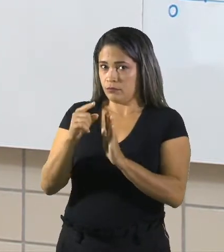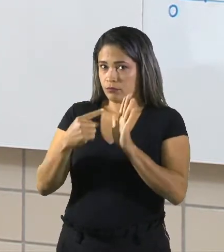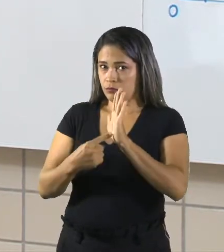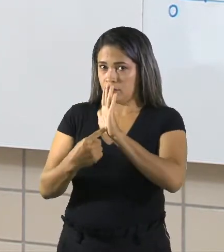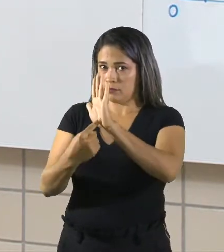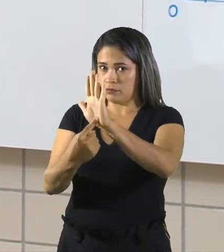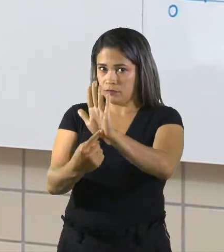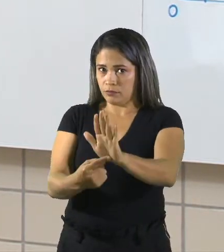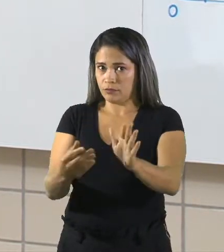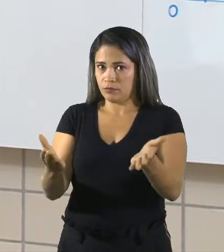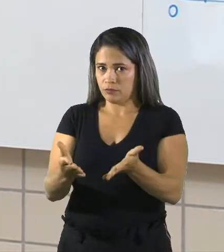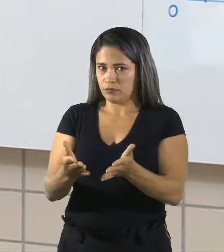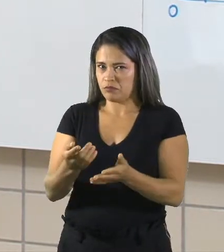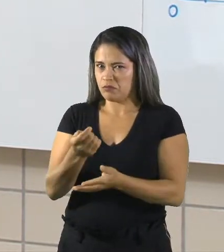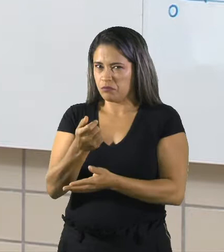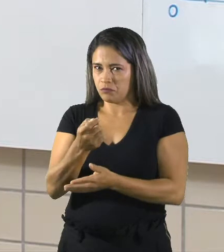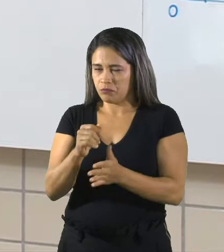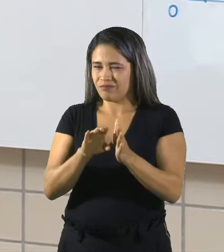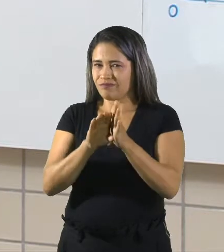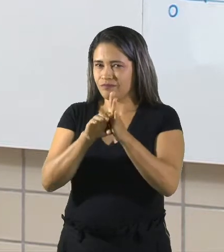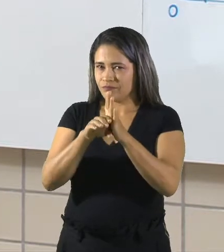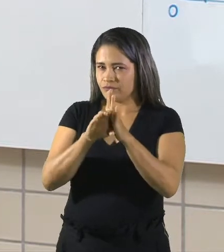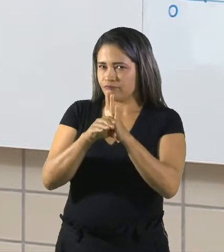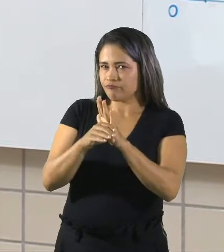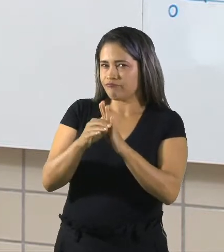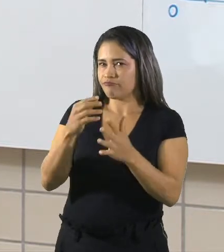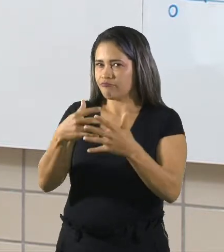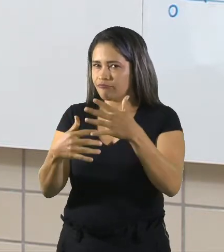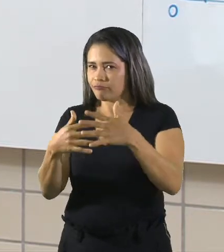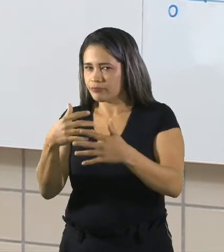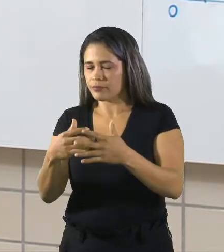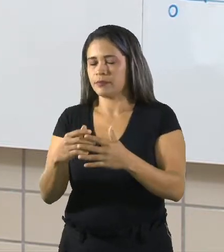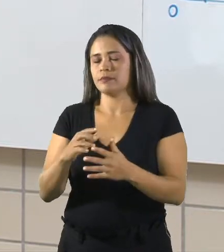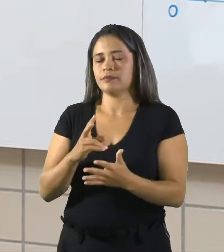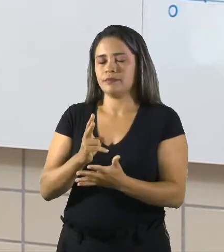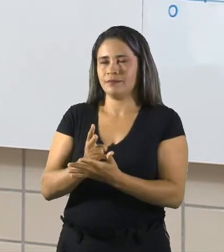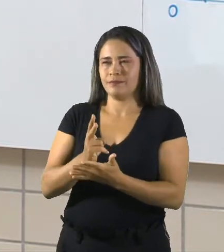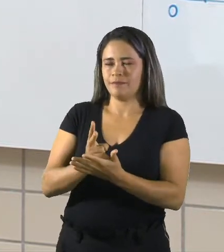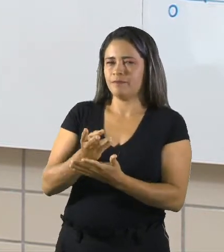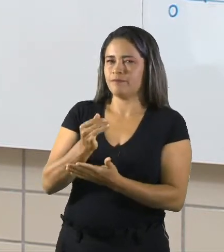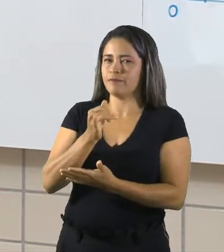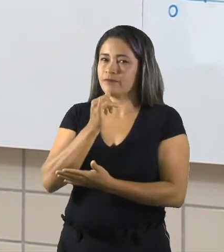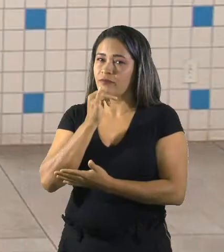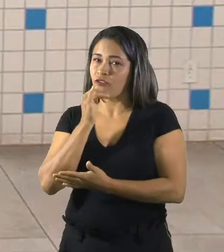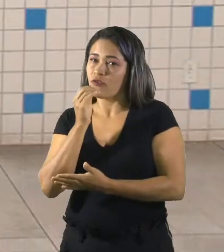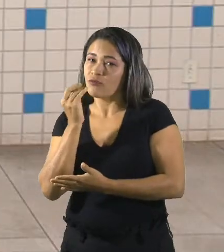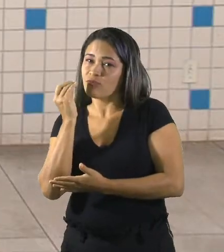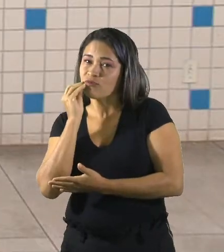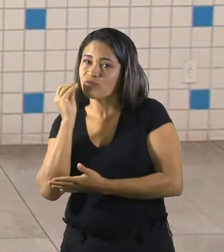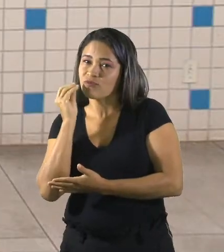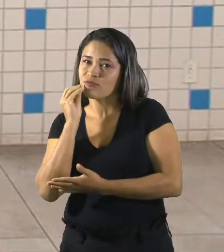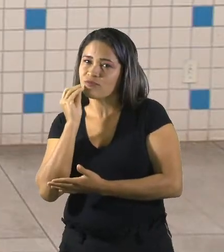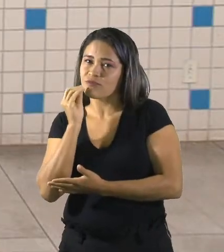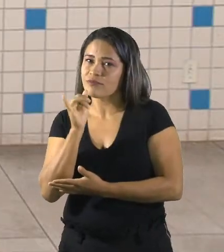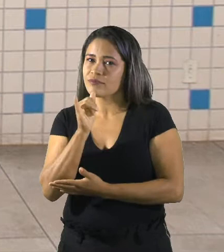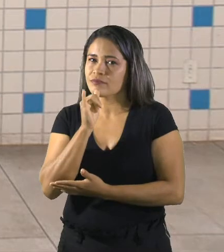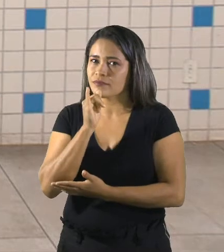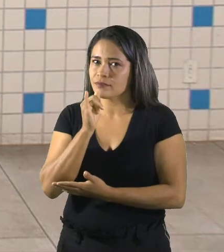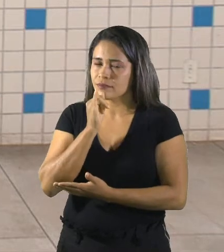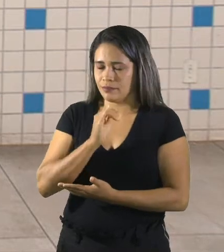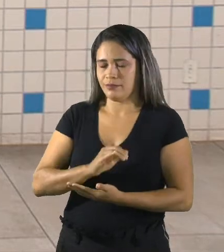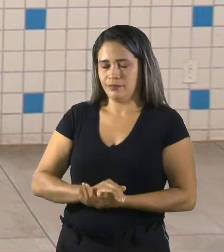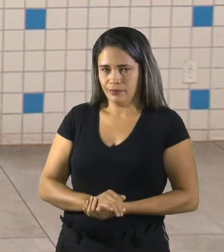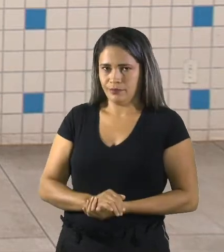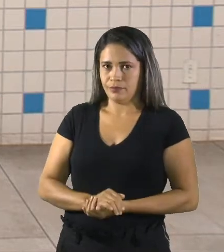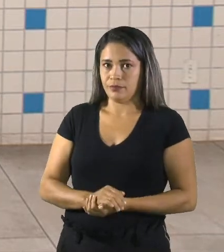pouco complicada essa questão de conceitos, mas em todos os casos eu vou tentar exemplificar, tá bom? Então, pessoal, e agora a gente vai